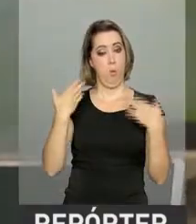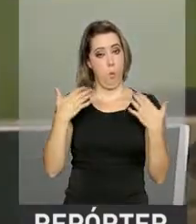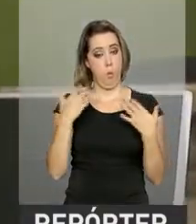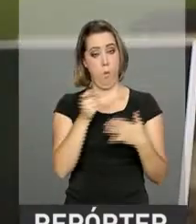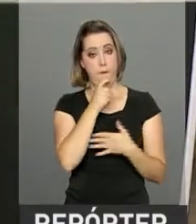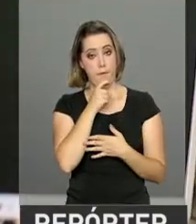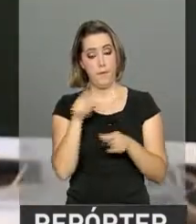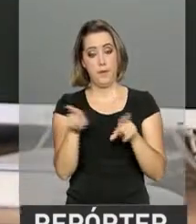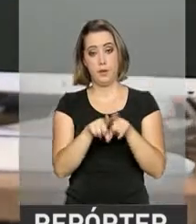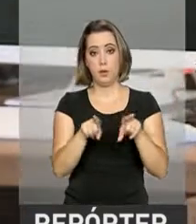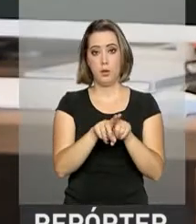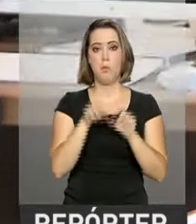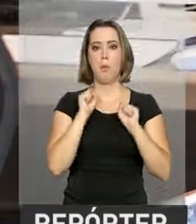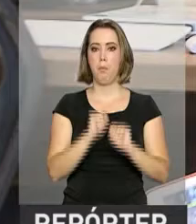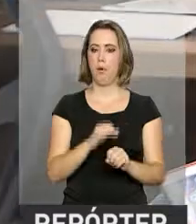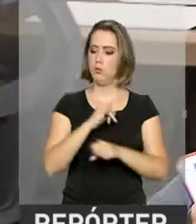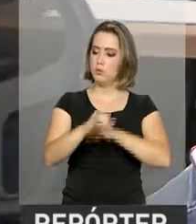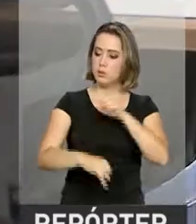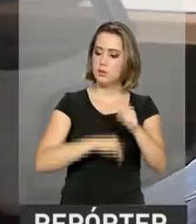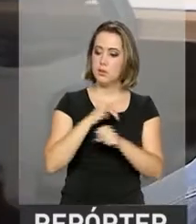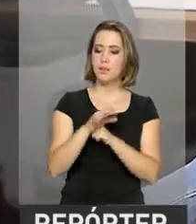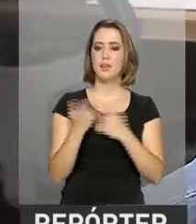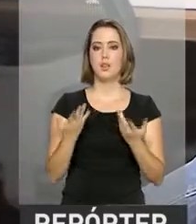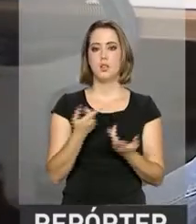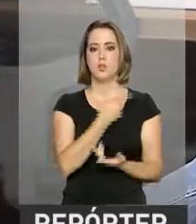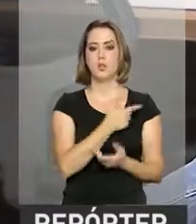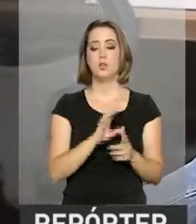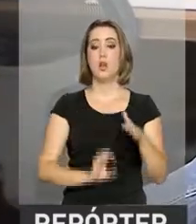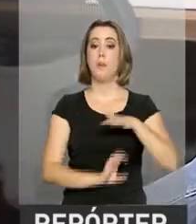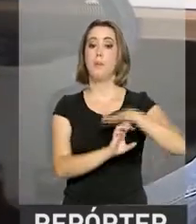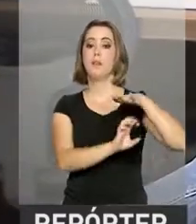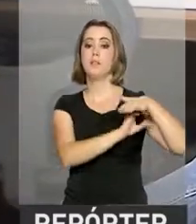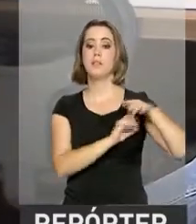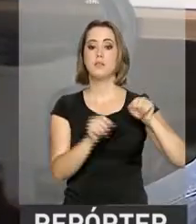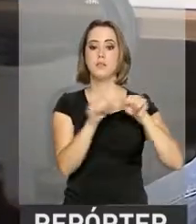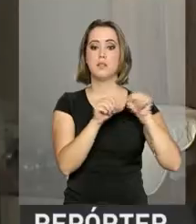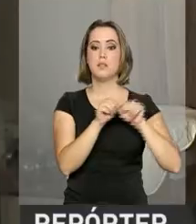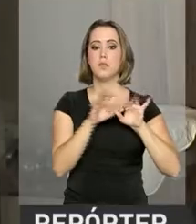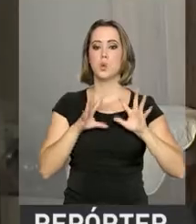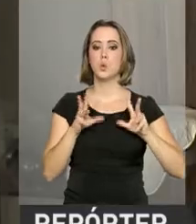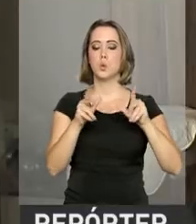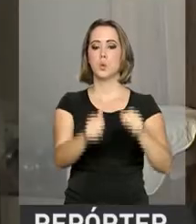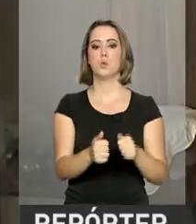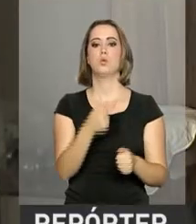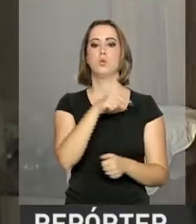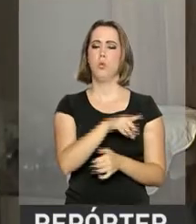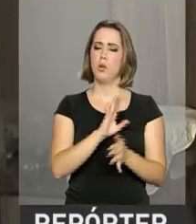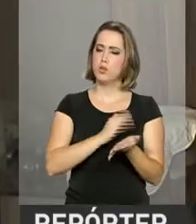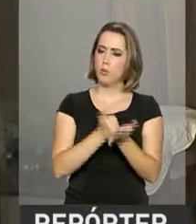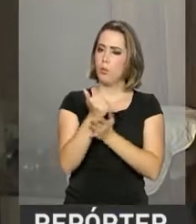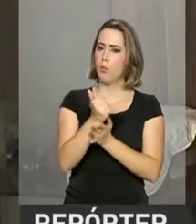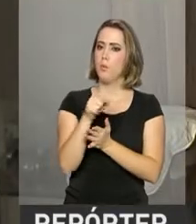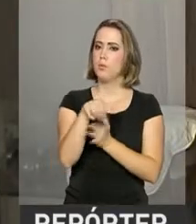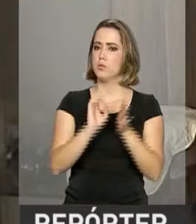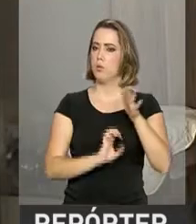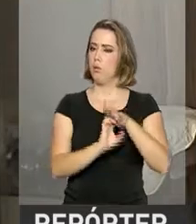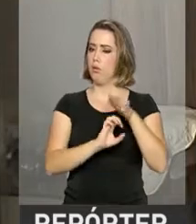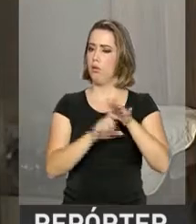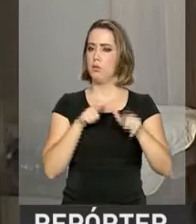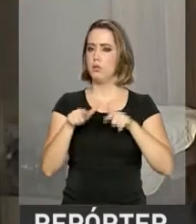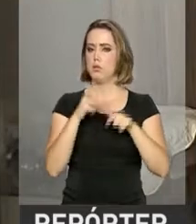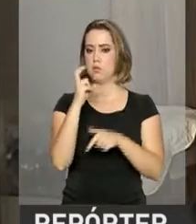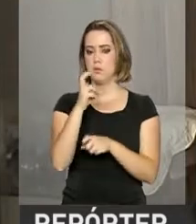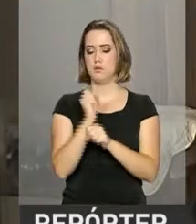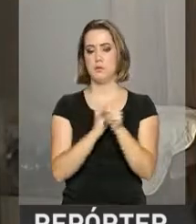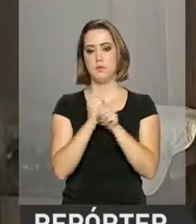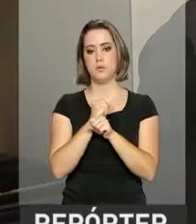ser controlados pela internet. Foi a empresa do Ronaldo que fez a automação da casa. Ele está nesse mercado há quase